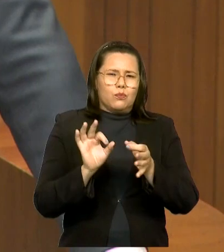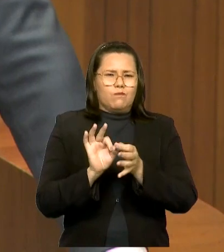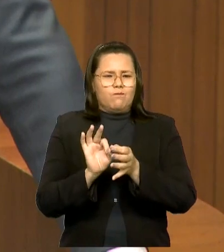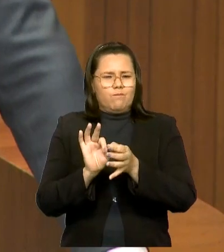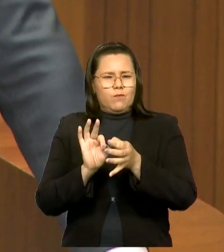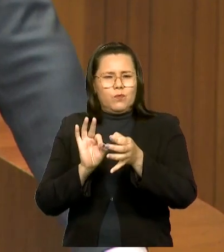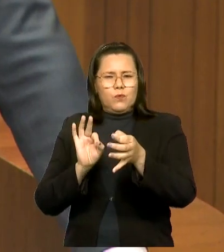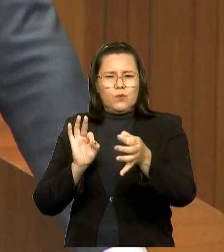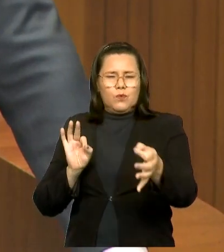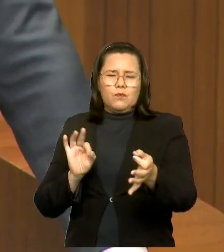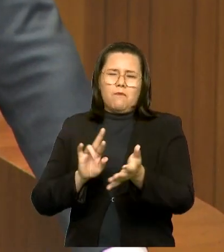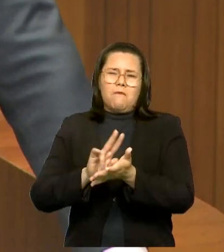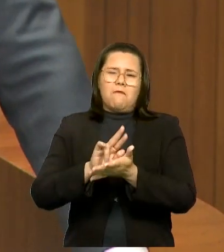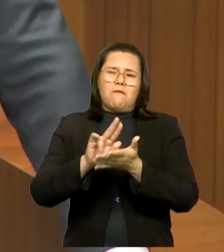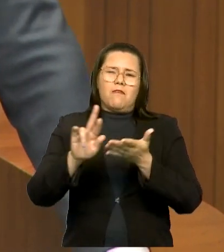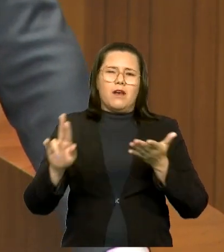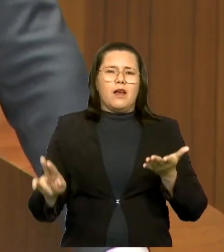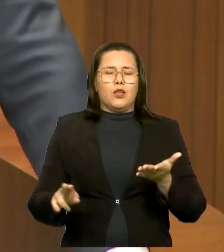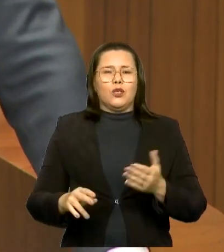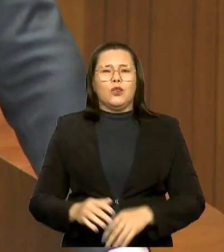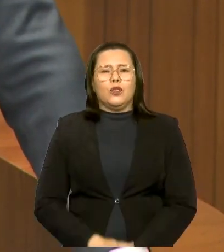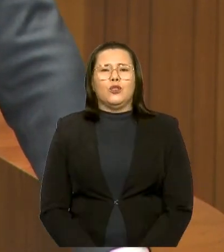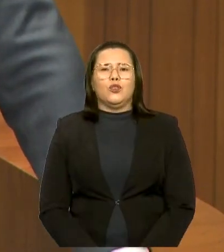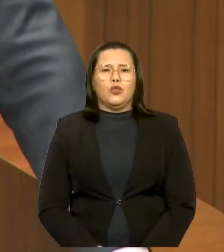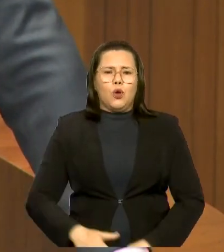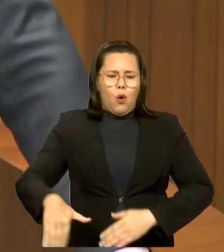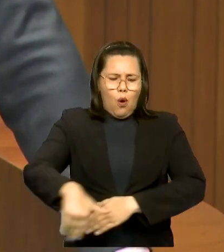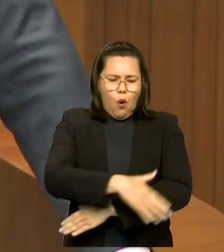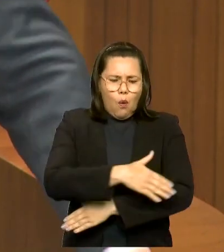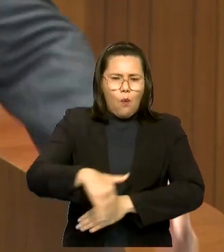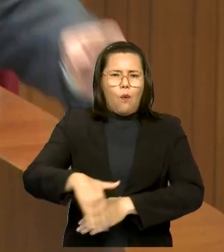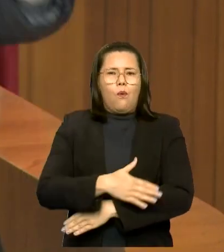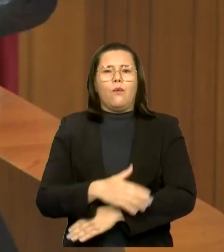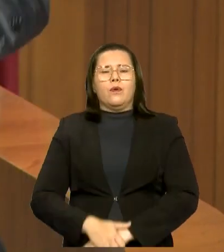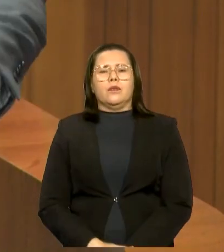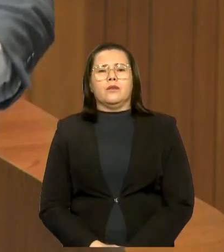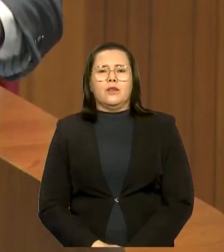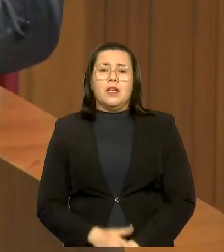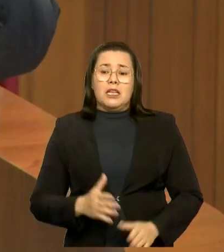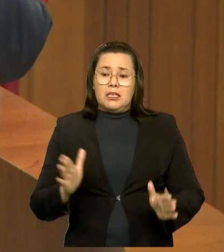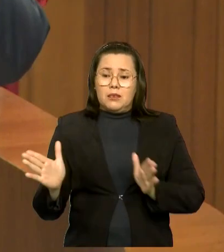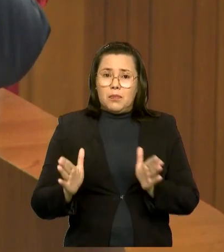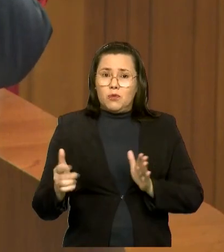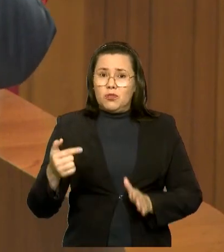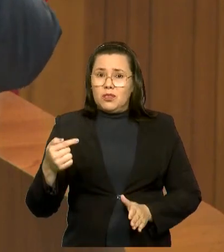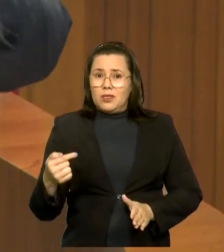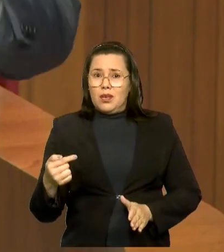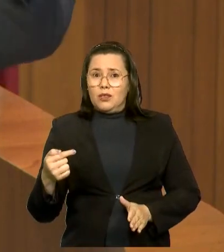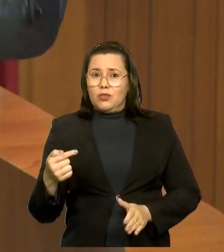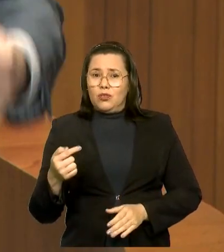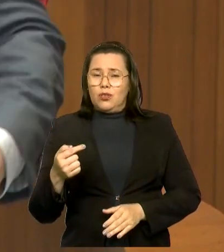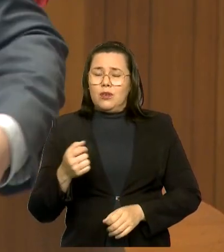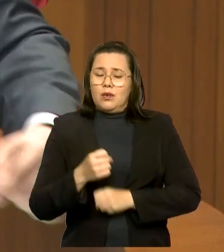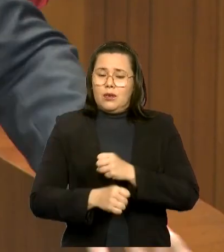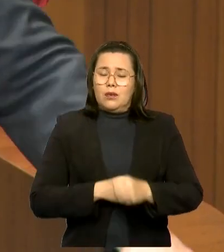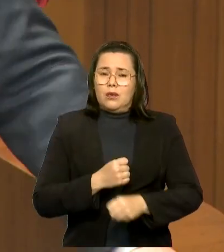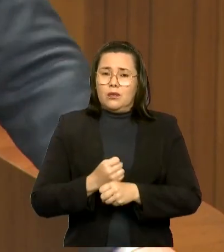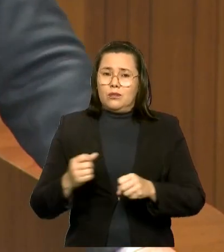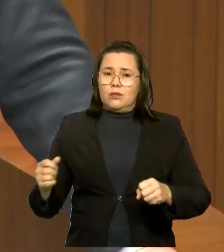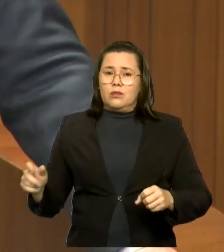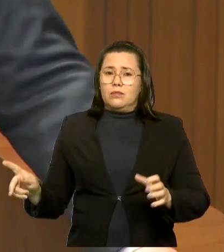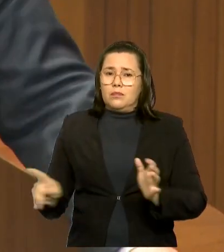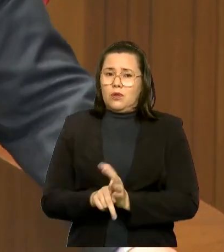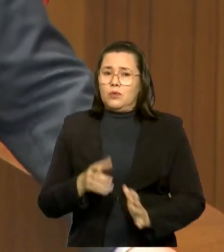quilômetros de vias urbanas asfaltadas durante esses 7 anos de governo, apesar de se tratar de uma competência municipal, mas foi feita